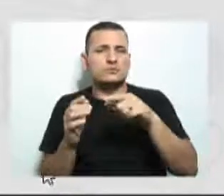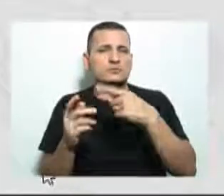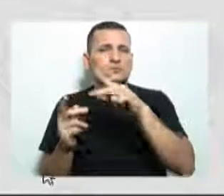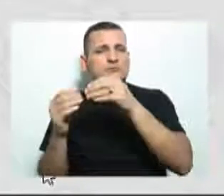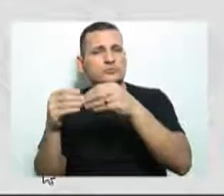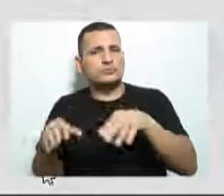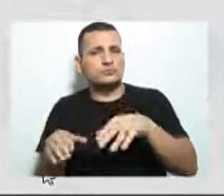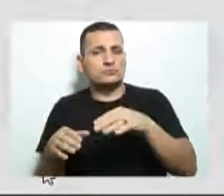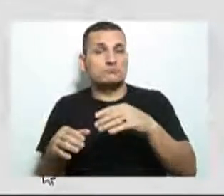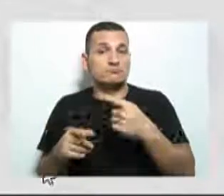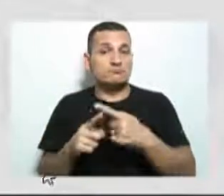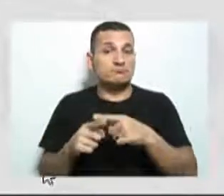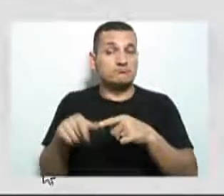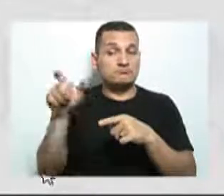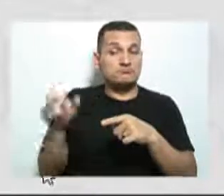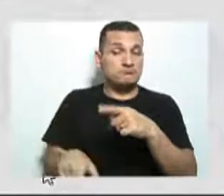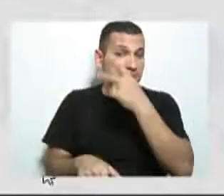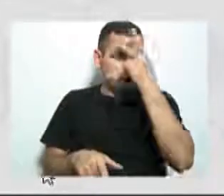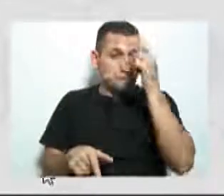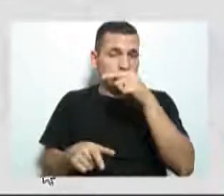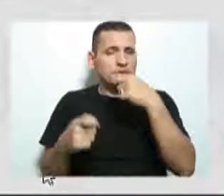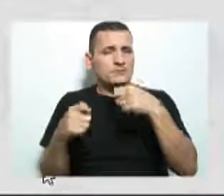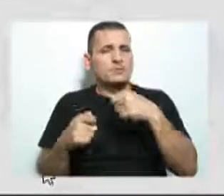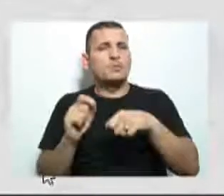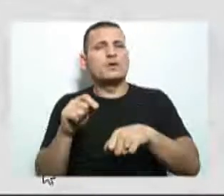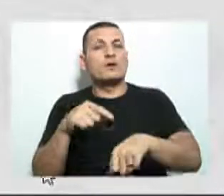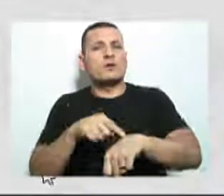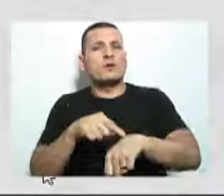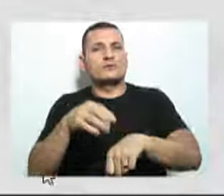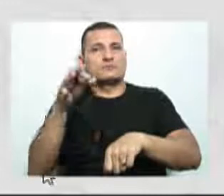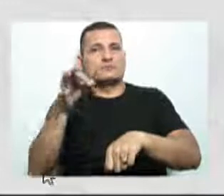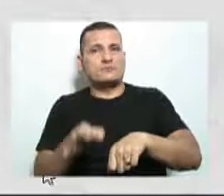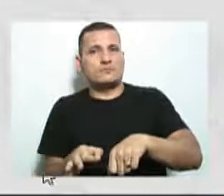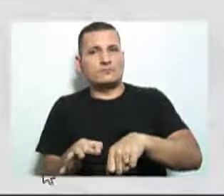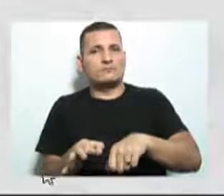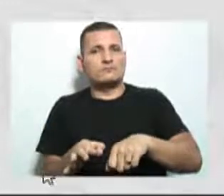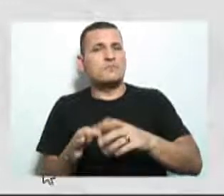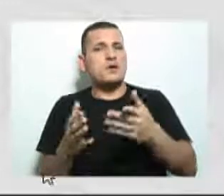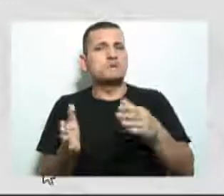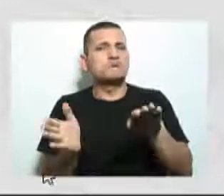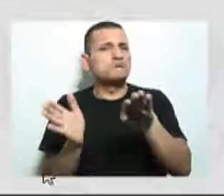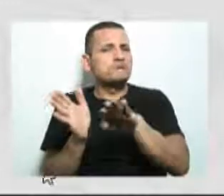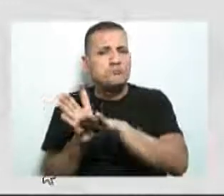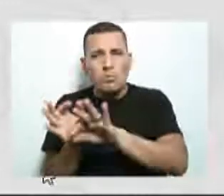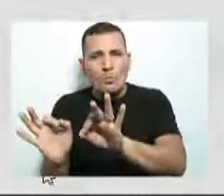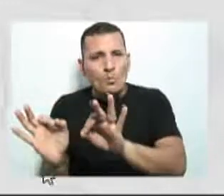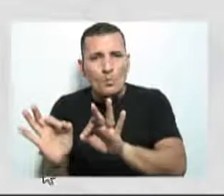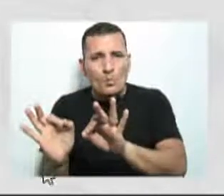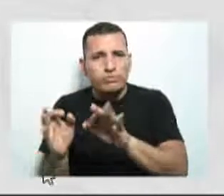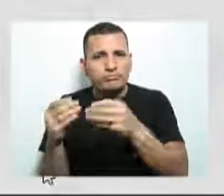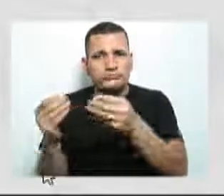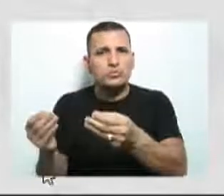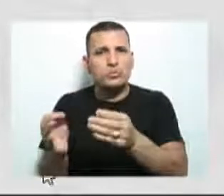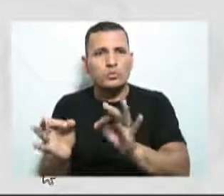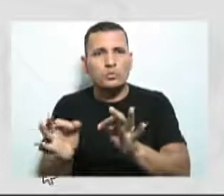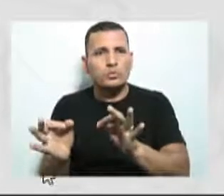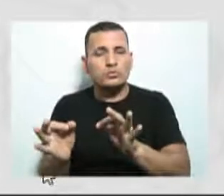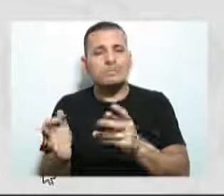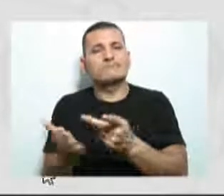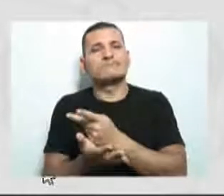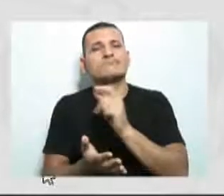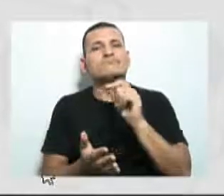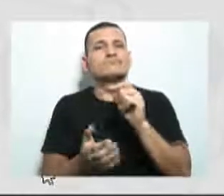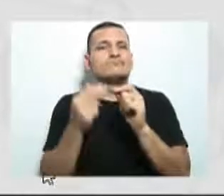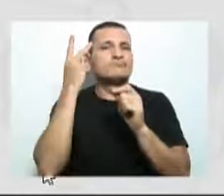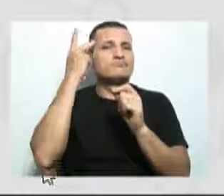ela estava esperando na hora, ela estava precisando desse produto na hora exata e não chegou. Gerou realmente um